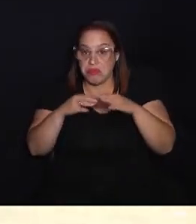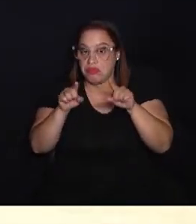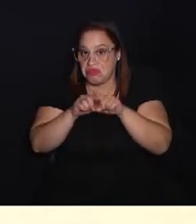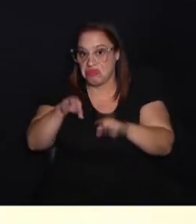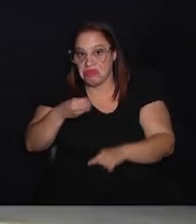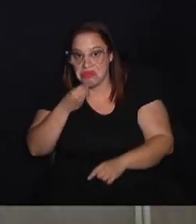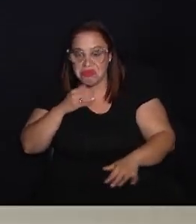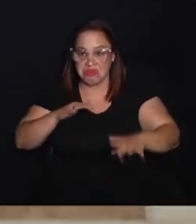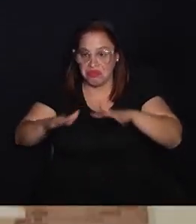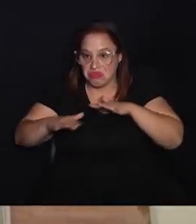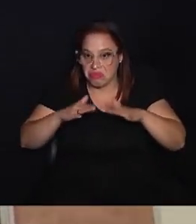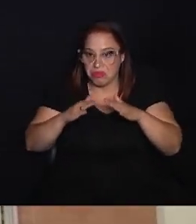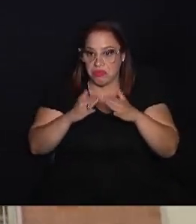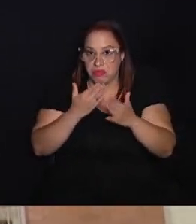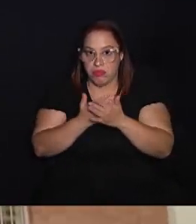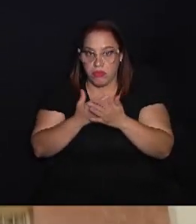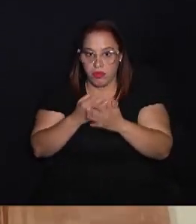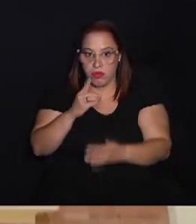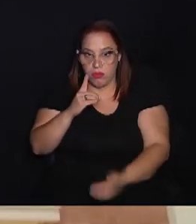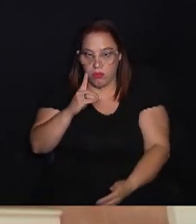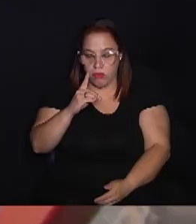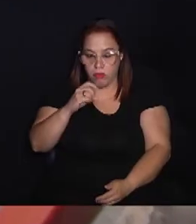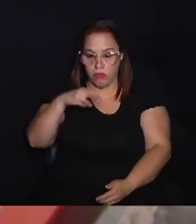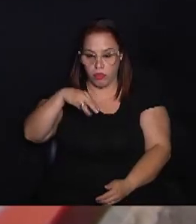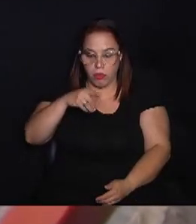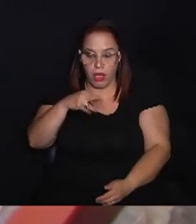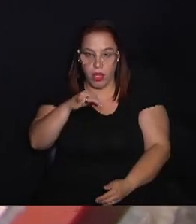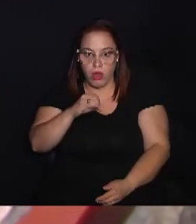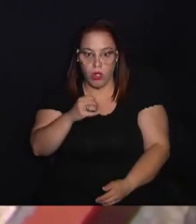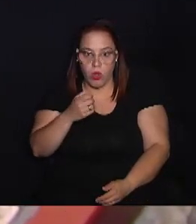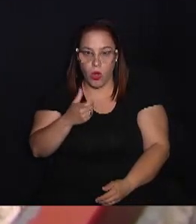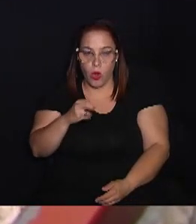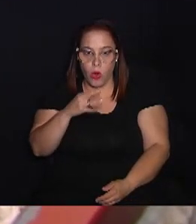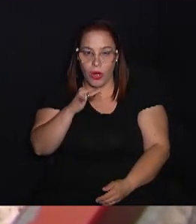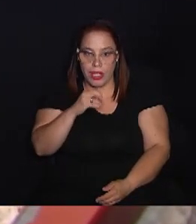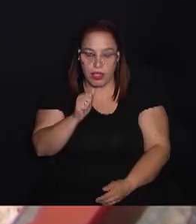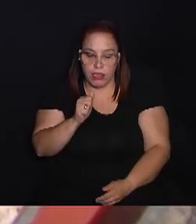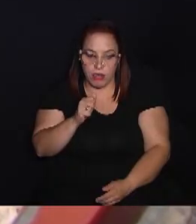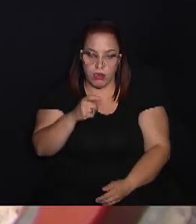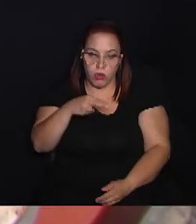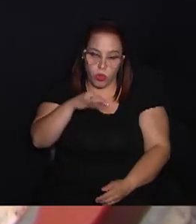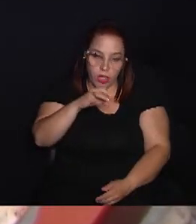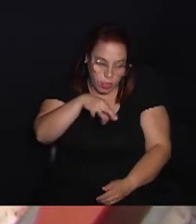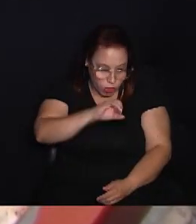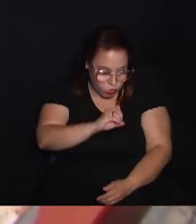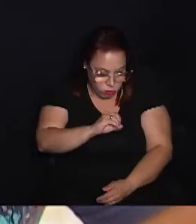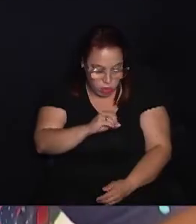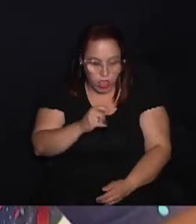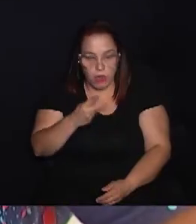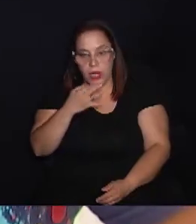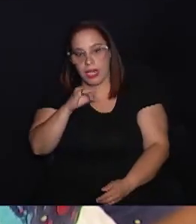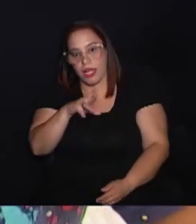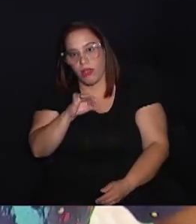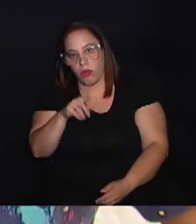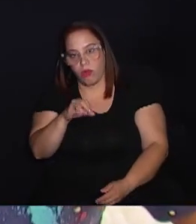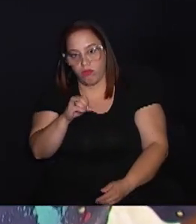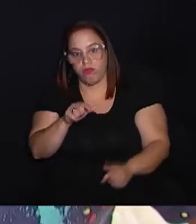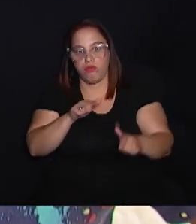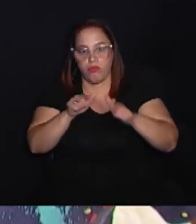eleições municipais aqui na cidade de Campinas em 31 escolas. As equipes fizeram a varrição para recolher